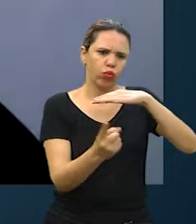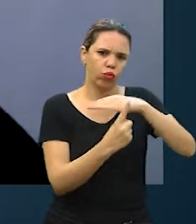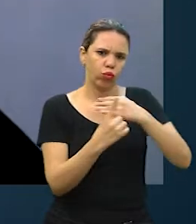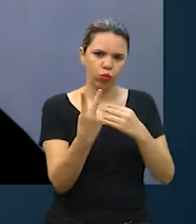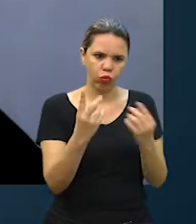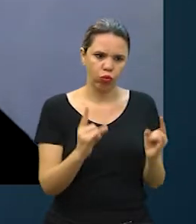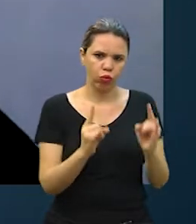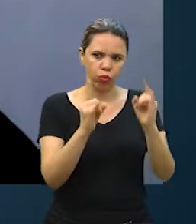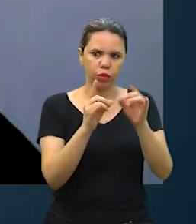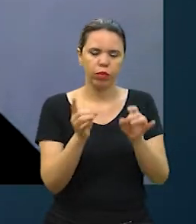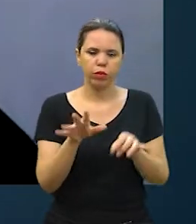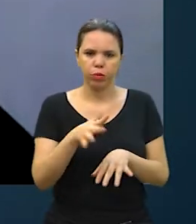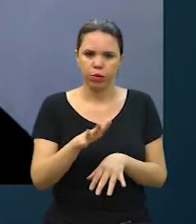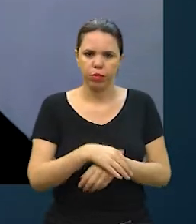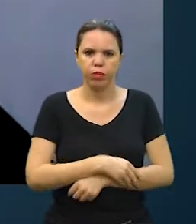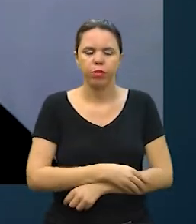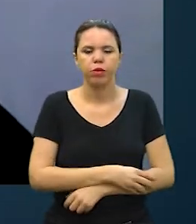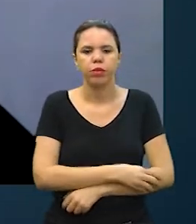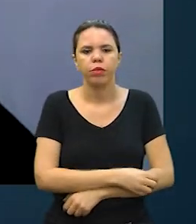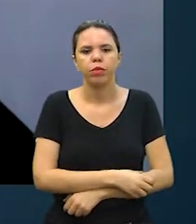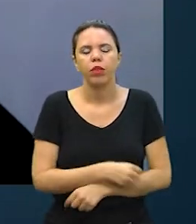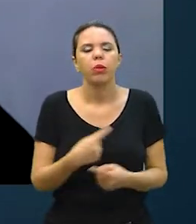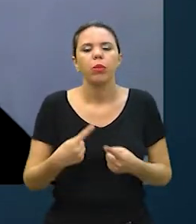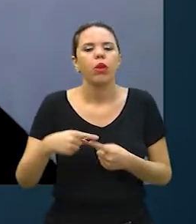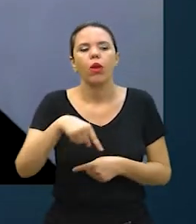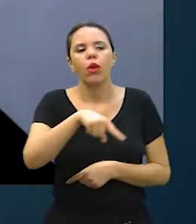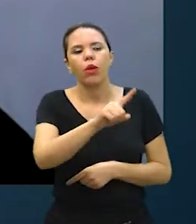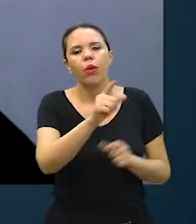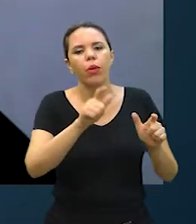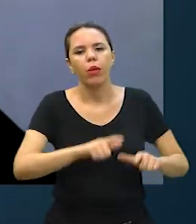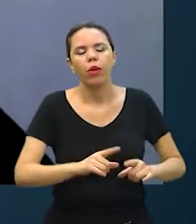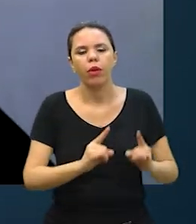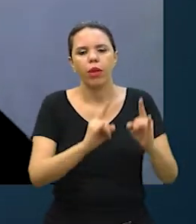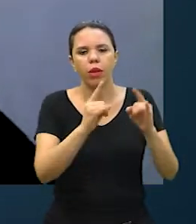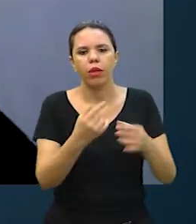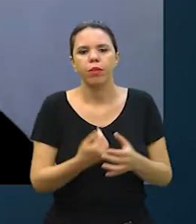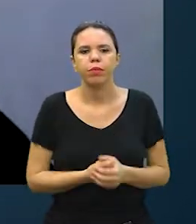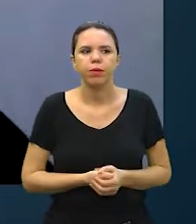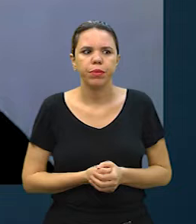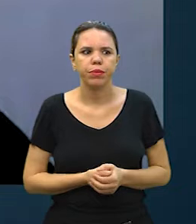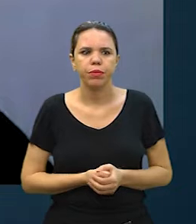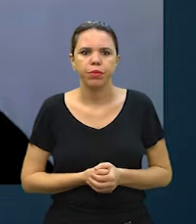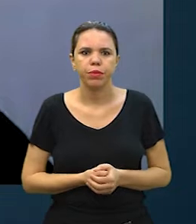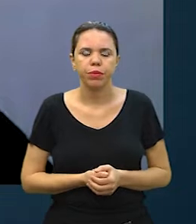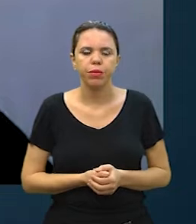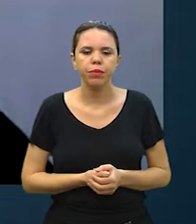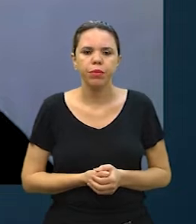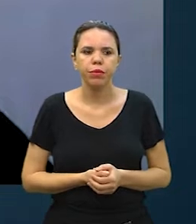2 peças para deixar, em média, então por que eu não posso ir até o condomínio uma vez